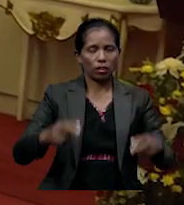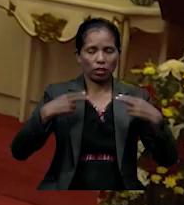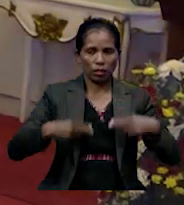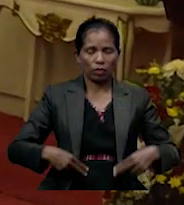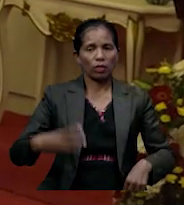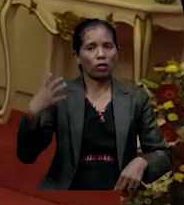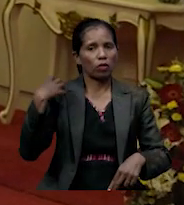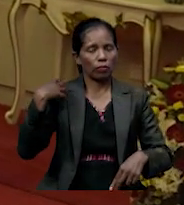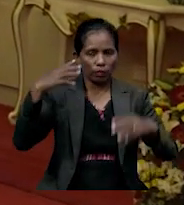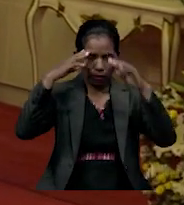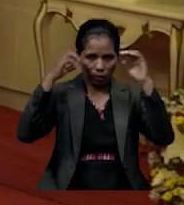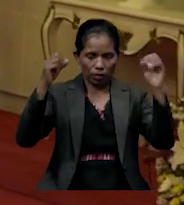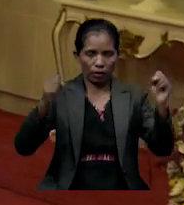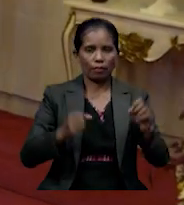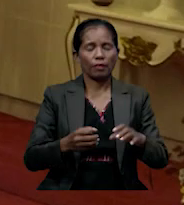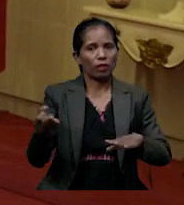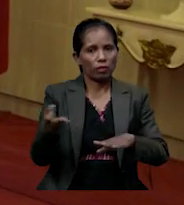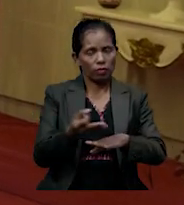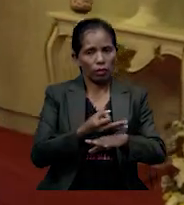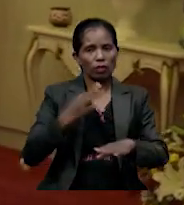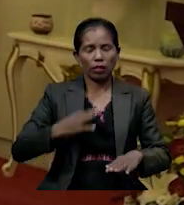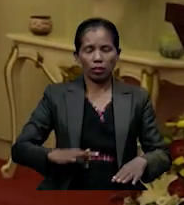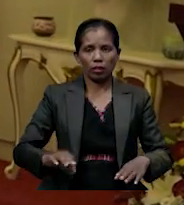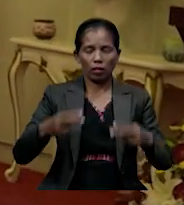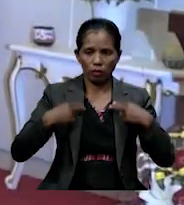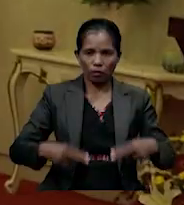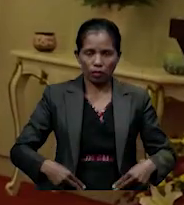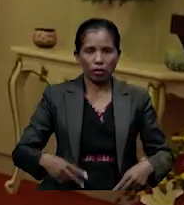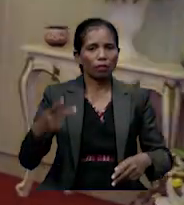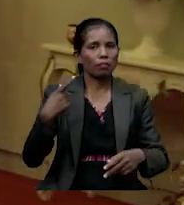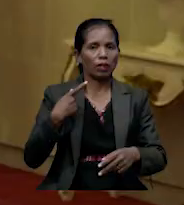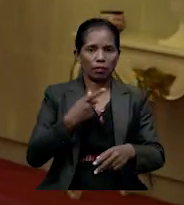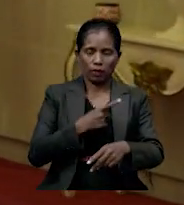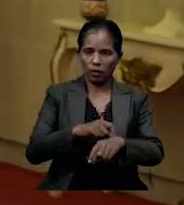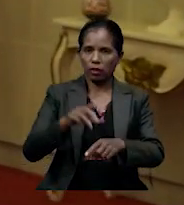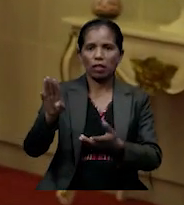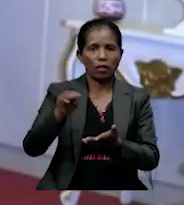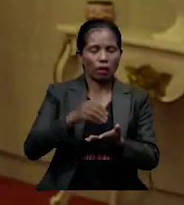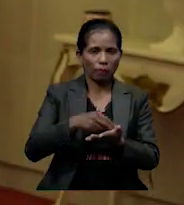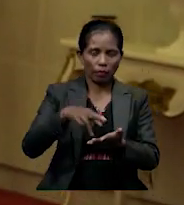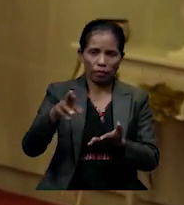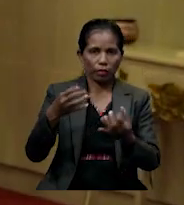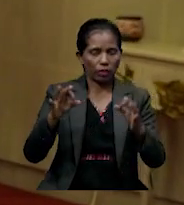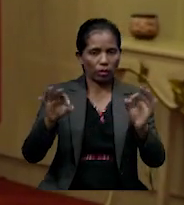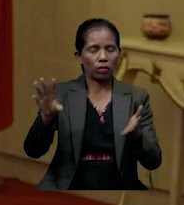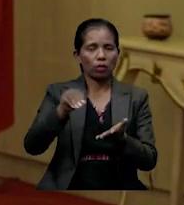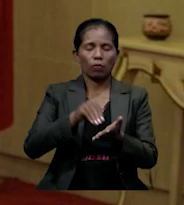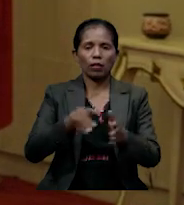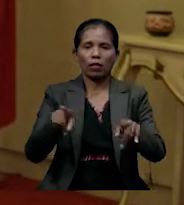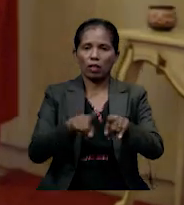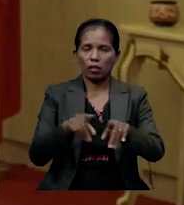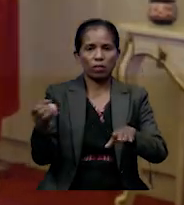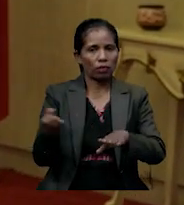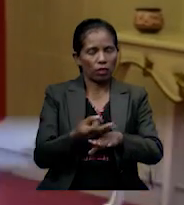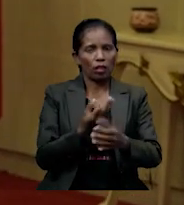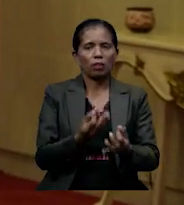Presidencial. Enquanto documento Fraternidade Humana, antes, né, Parlamento Nacional aprova ONA, atu adopta nuda documento